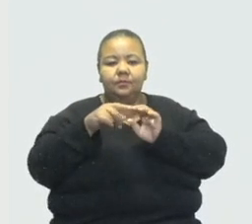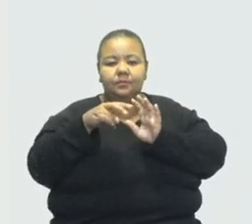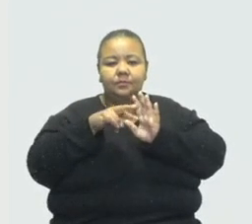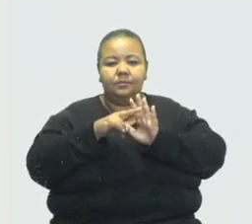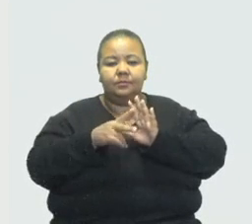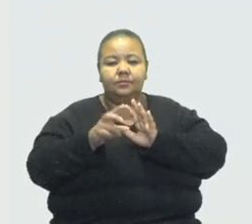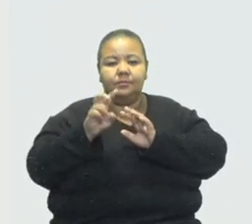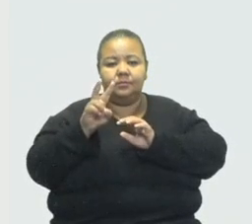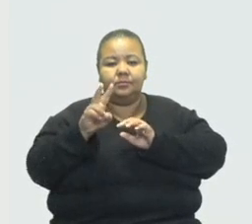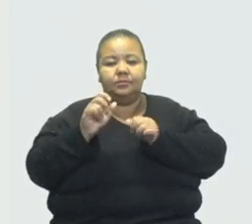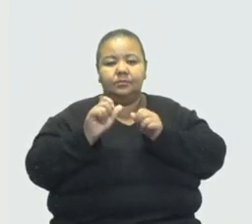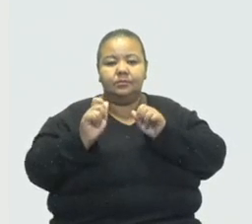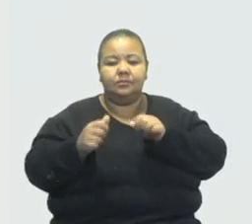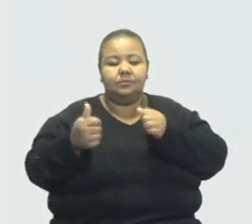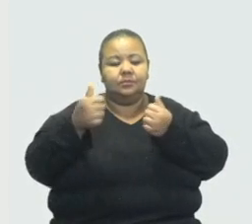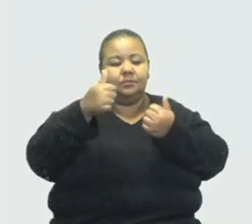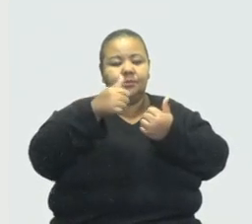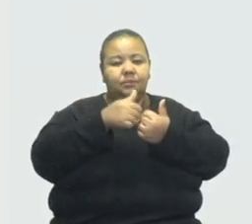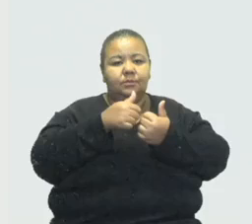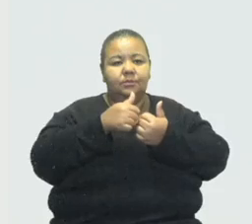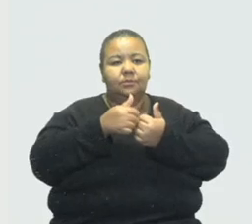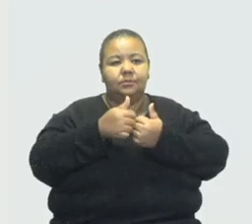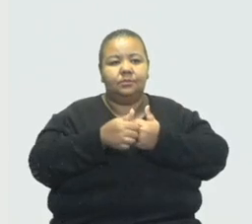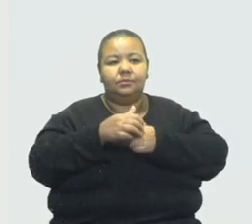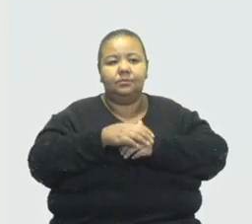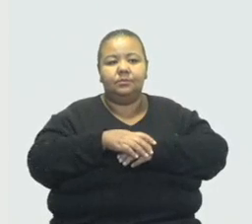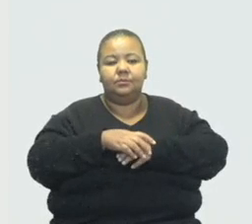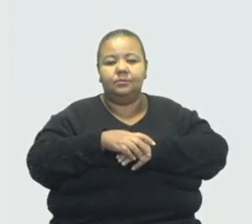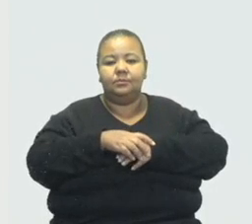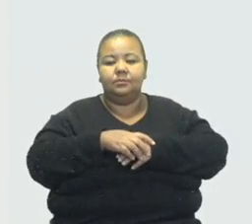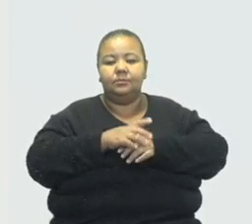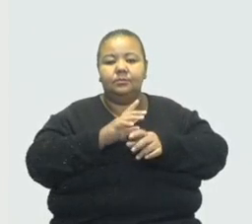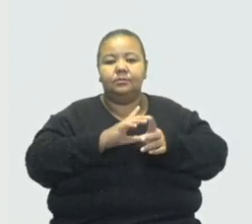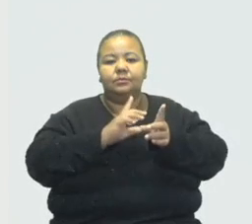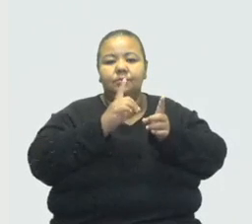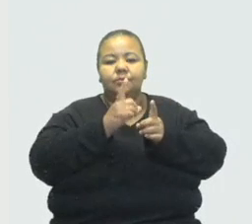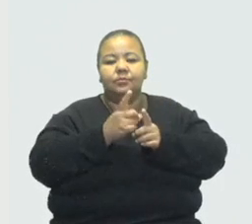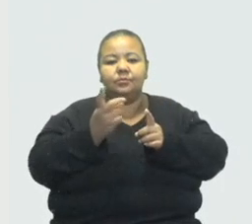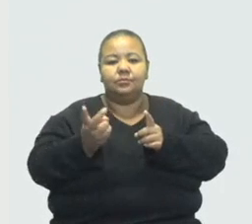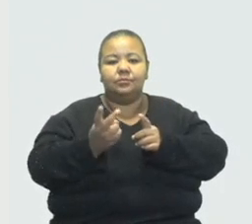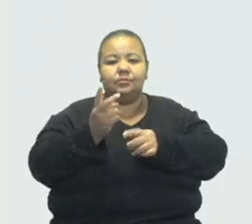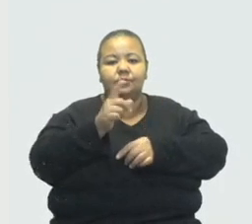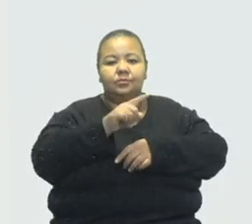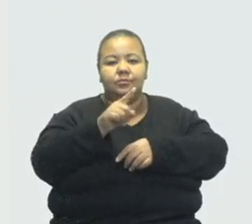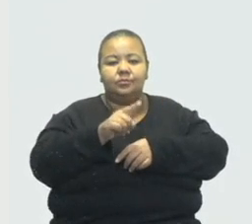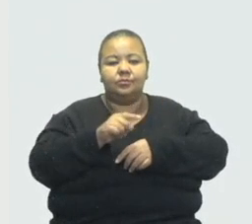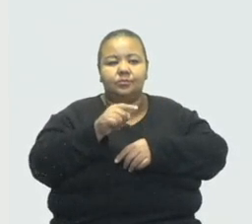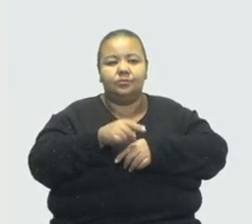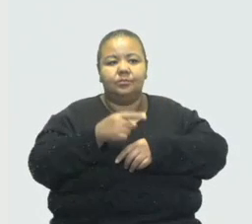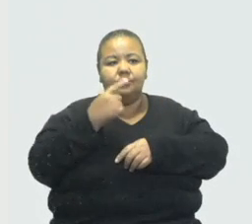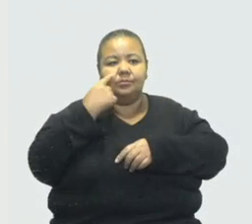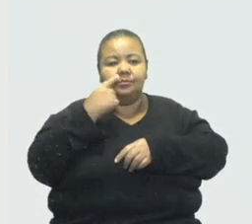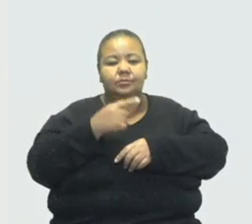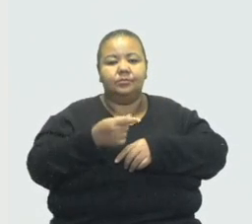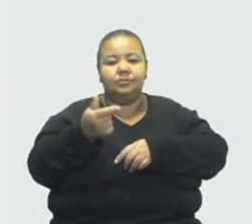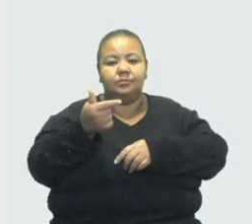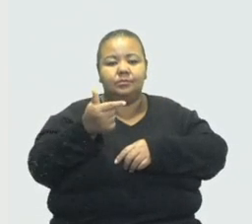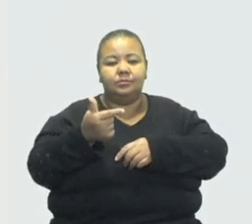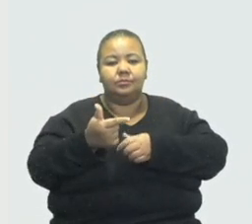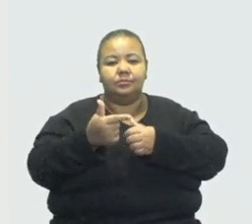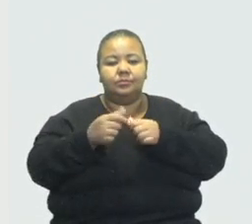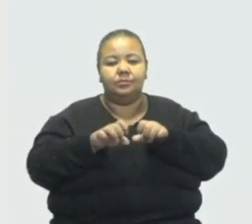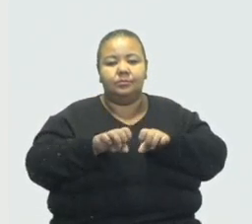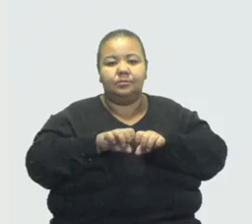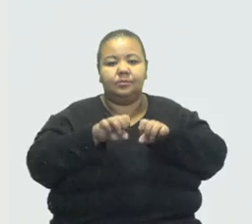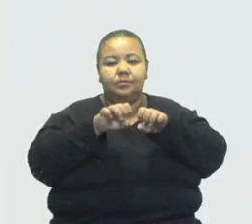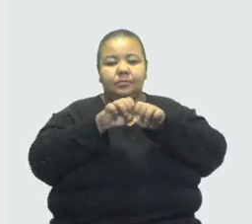por substituições regressivas. Encontramos o valor de z. Então, a gente vai lá na segunda equação e